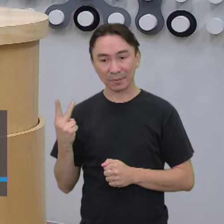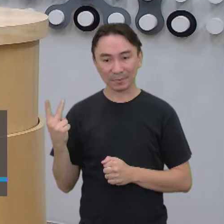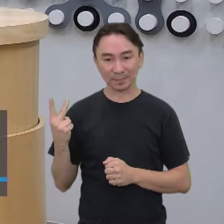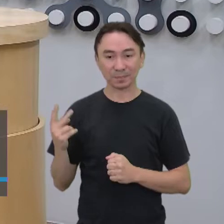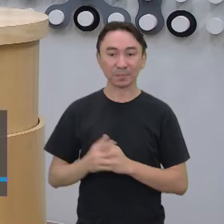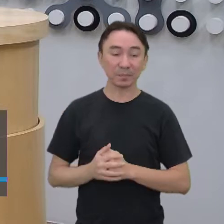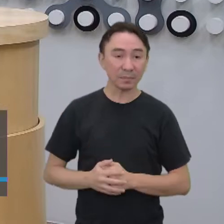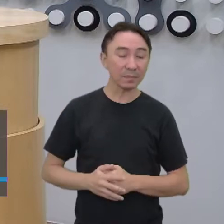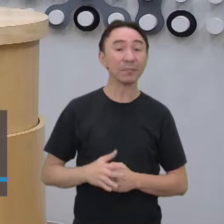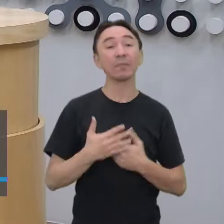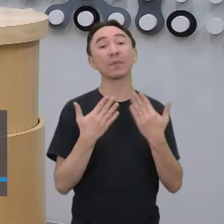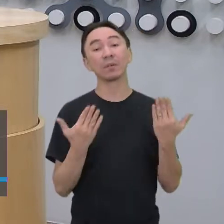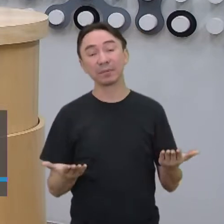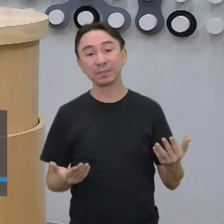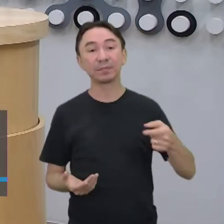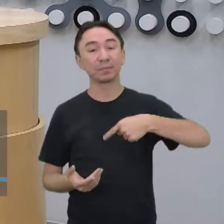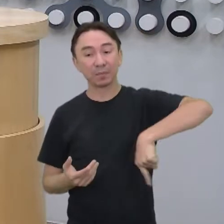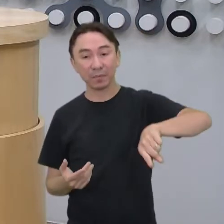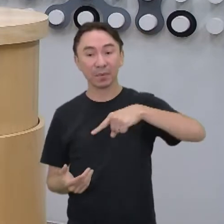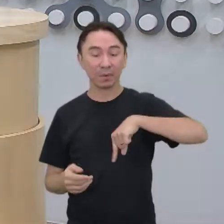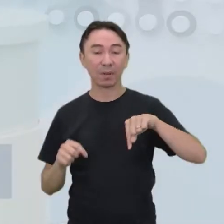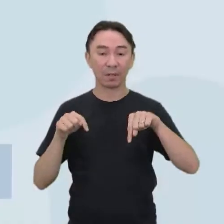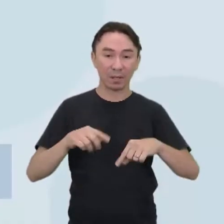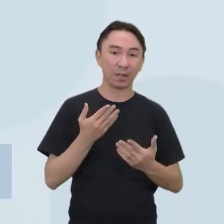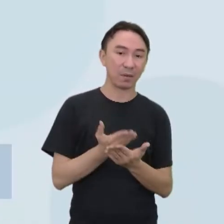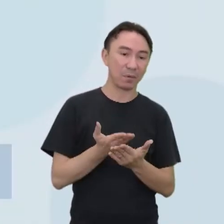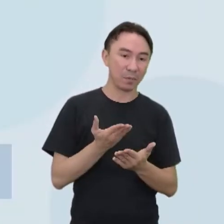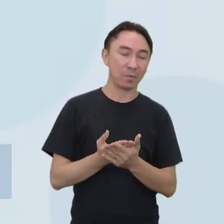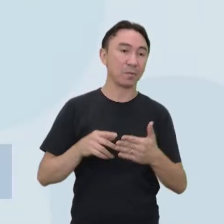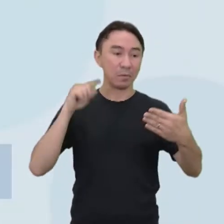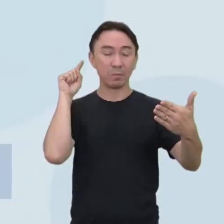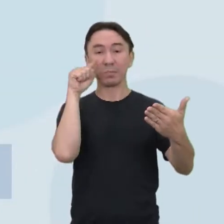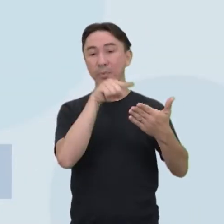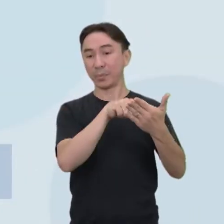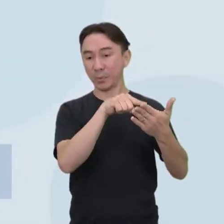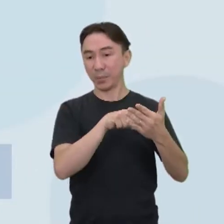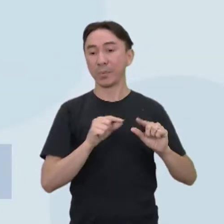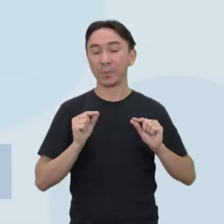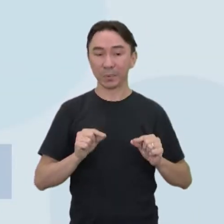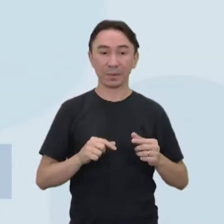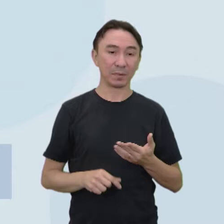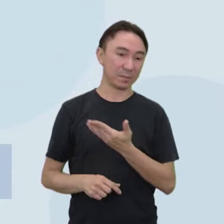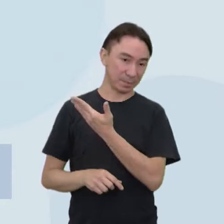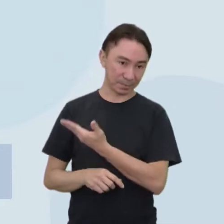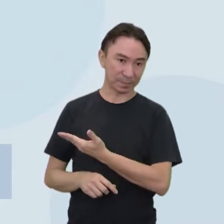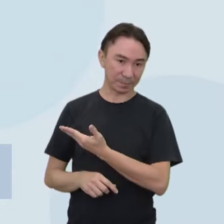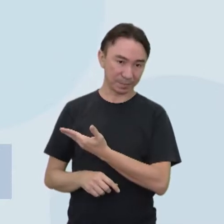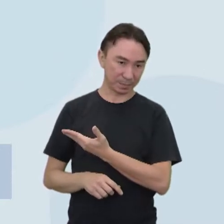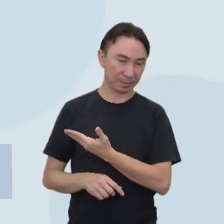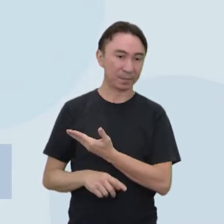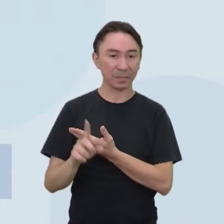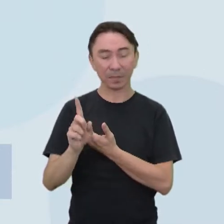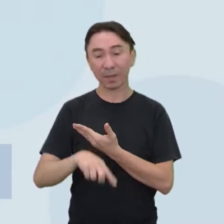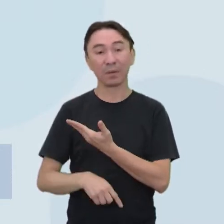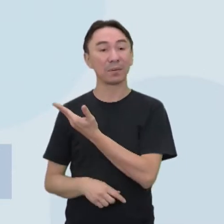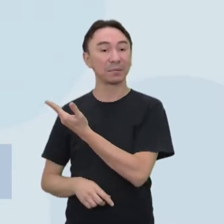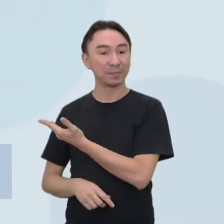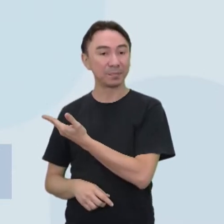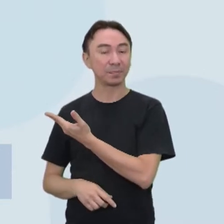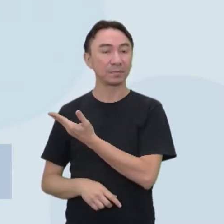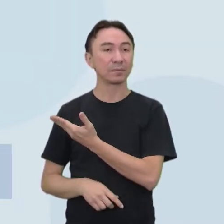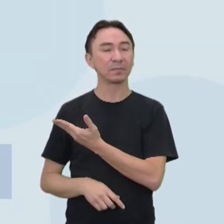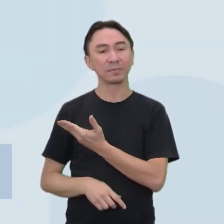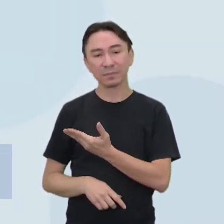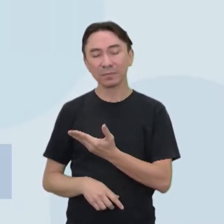ideia aqui é essa, olha só, o objetivo da aula de hoje, essa na tela. O eixo estruturante é o processos criativos. Por quê? Porque a ideia é a